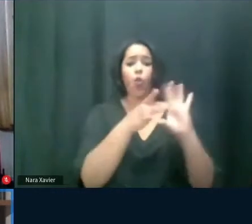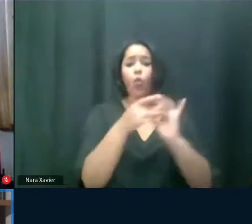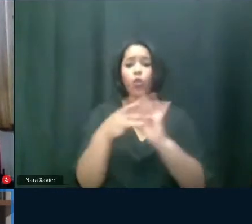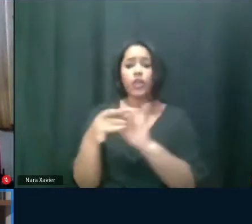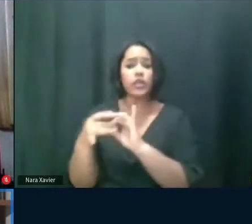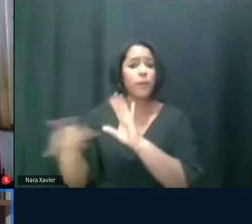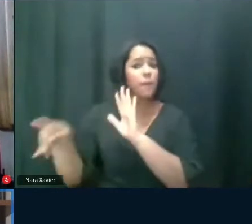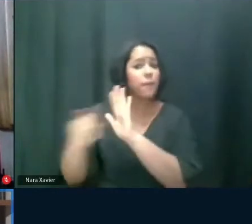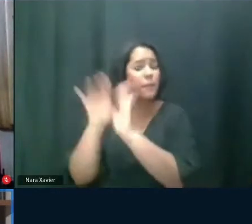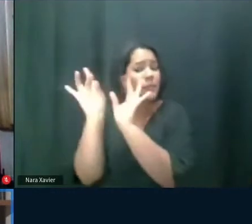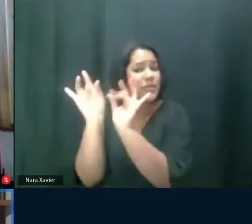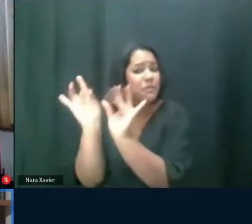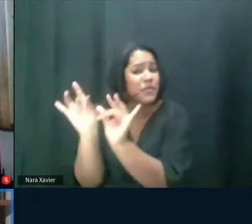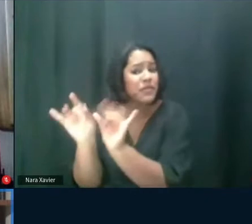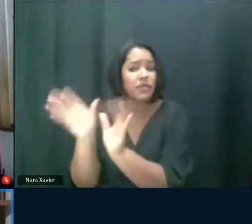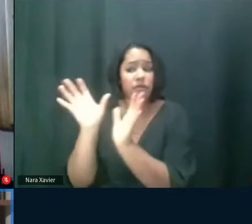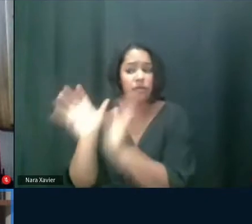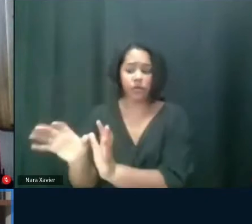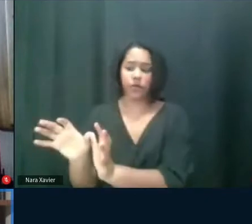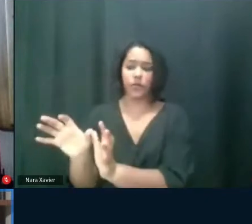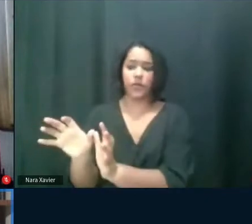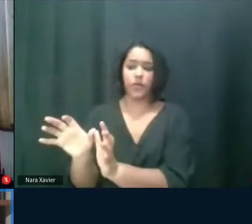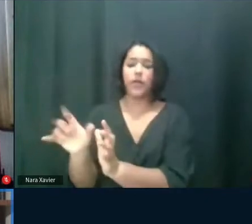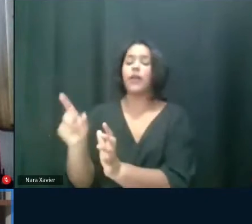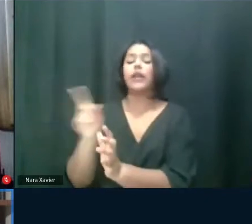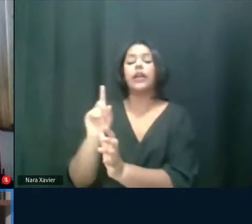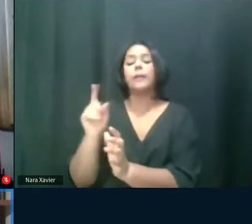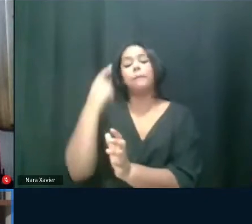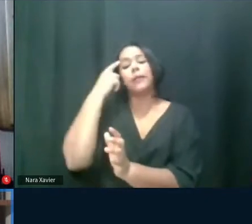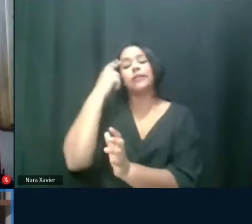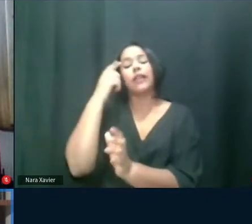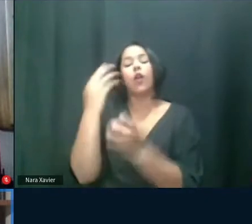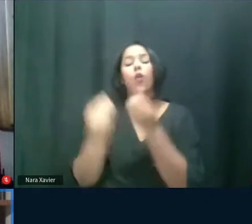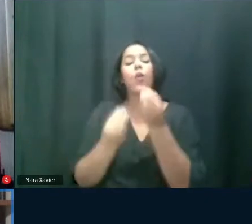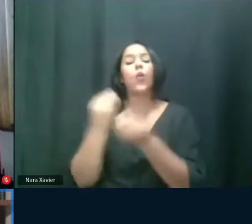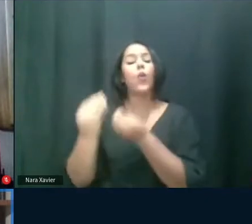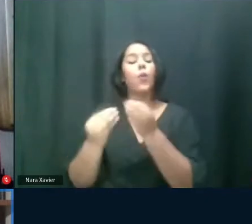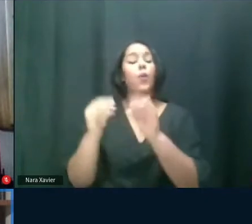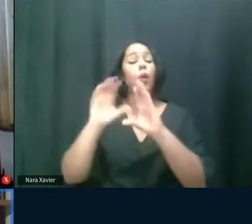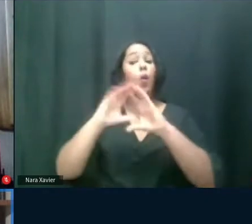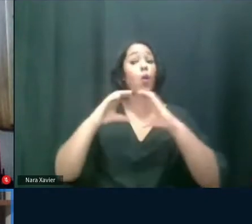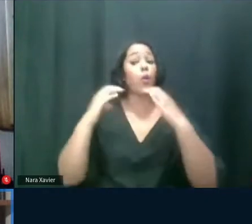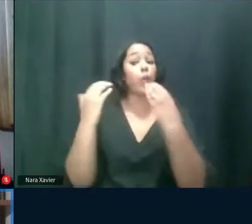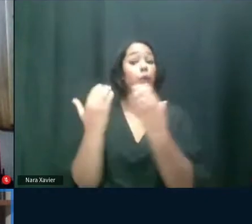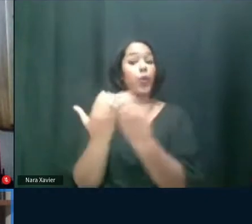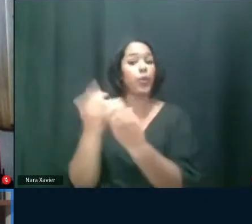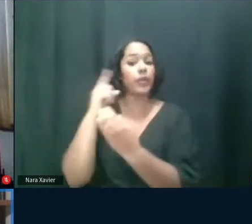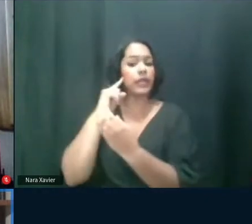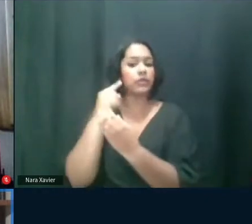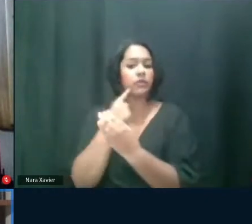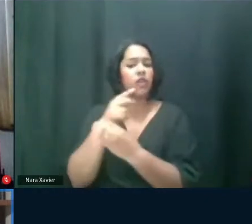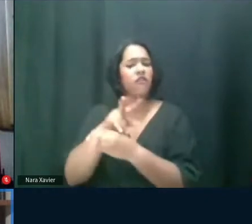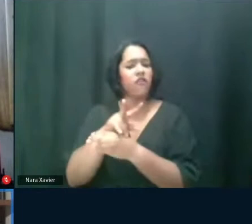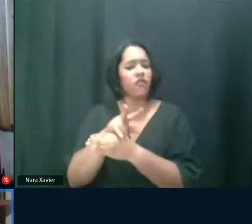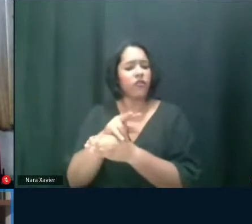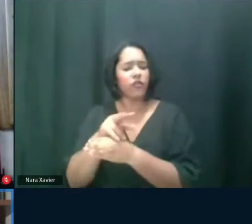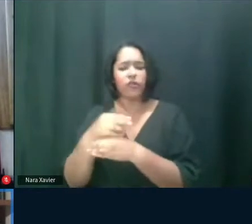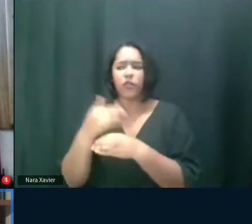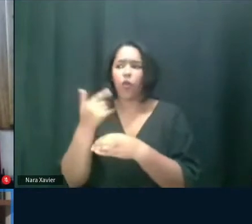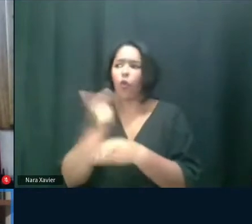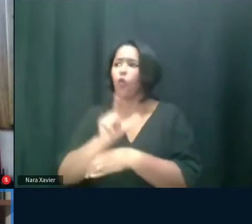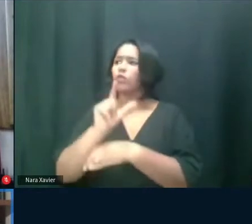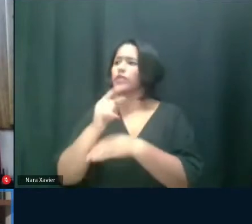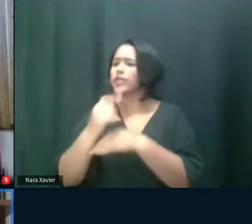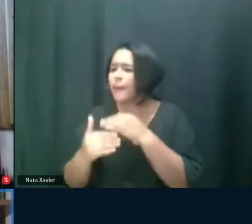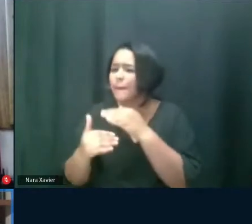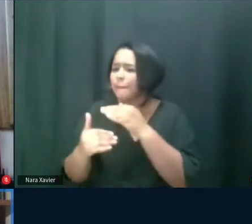só, eu acho que como a comunidade surda foi adentrando de forma magistral, né,